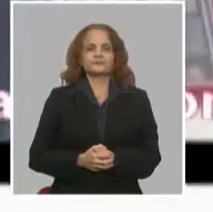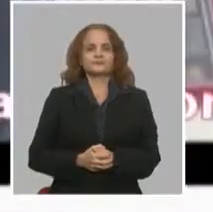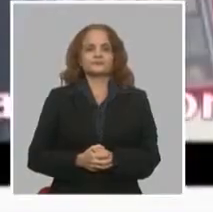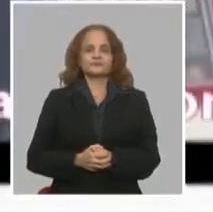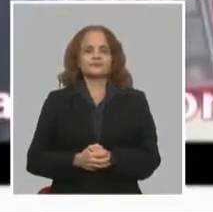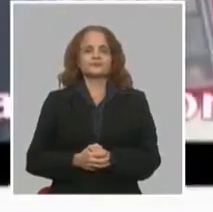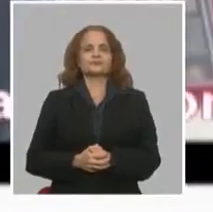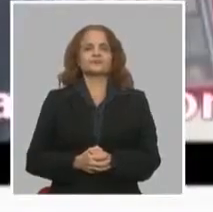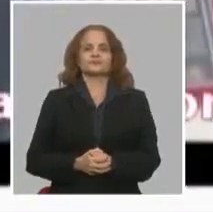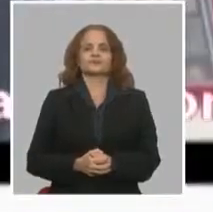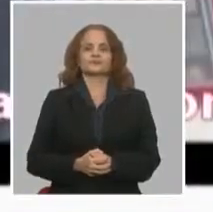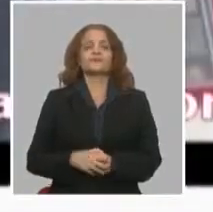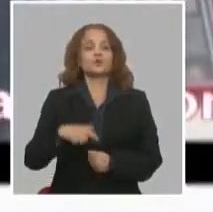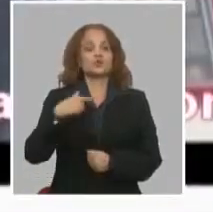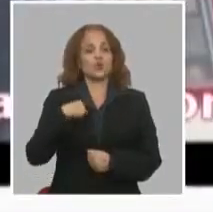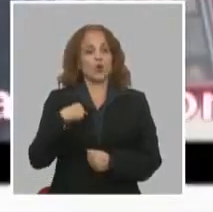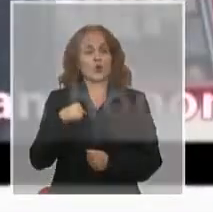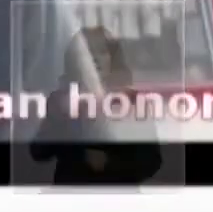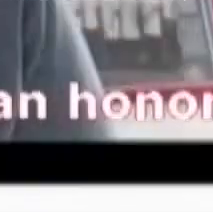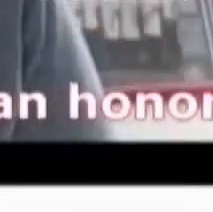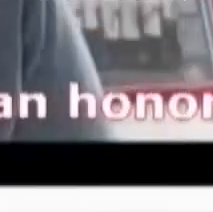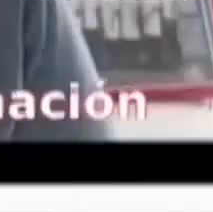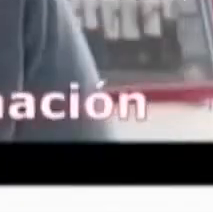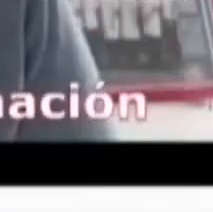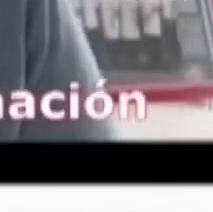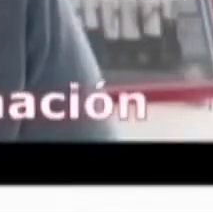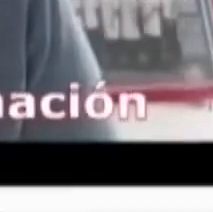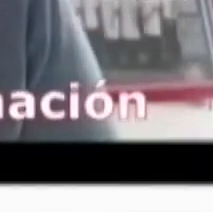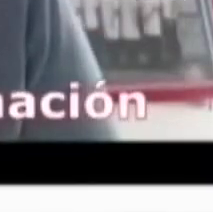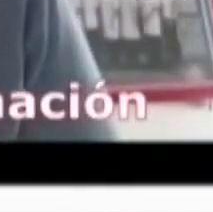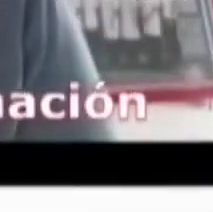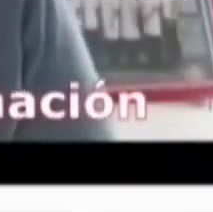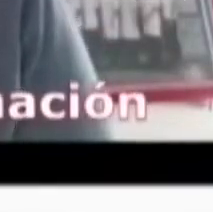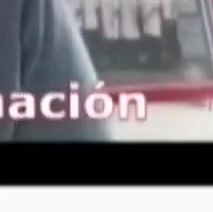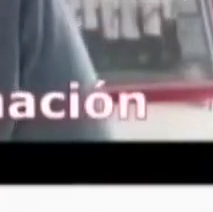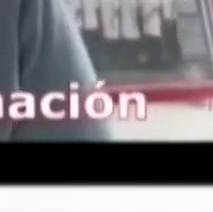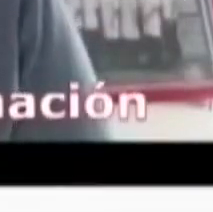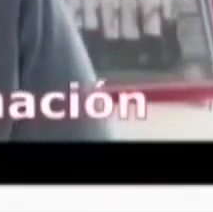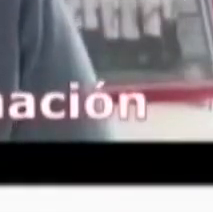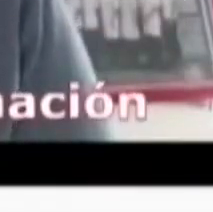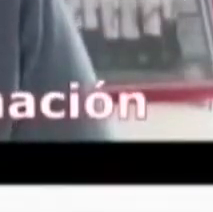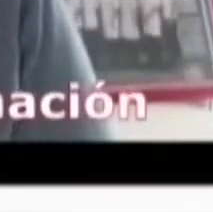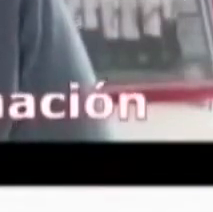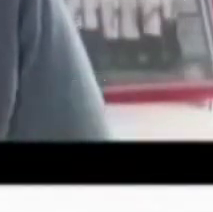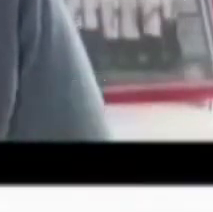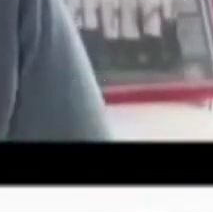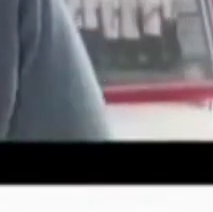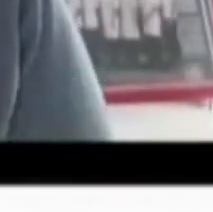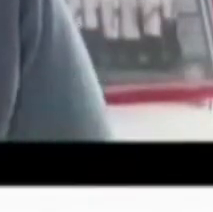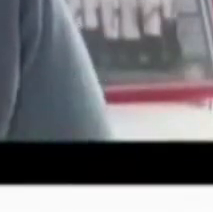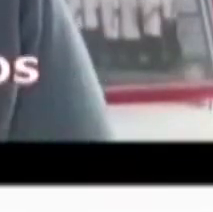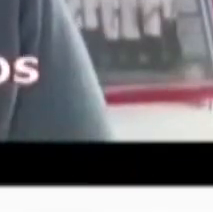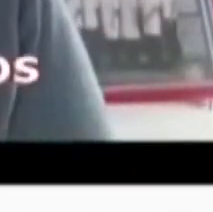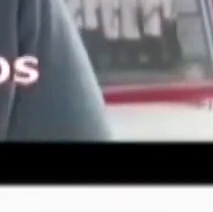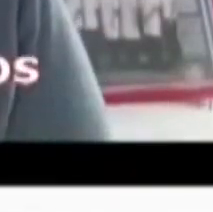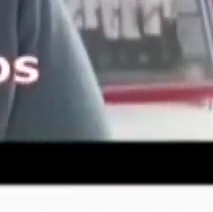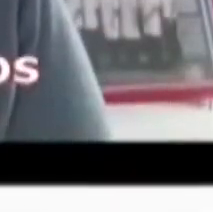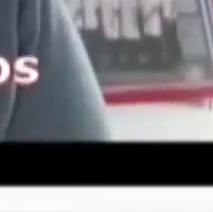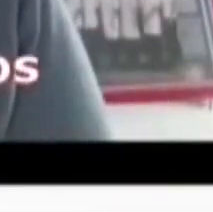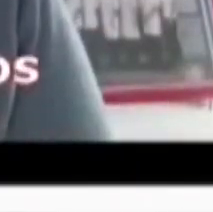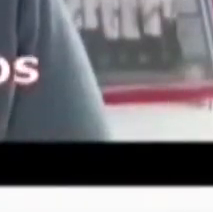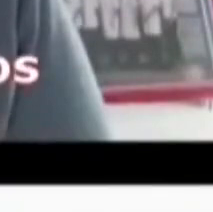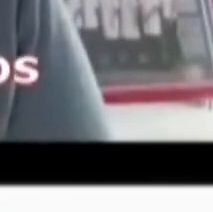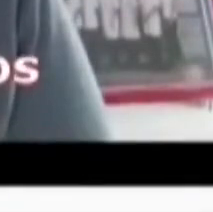Eu conheci Cuba e tenho uma grande honra, um grande orgulho dessa relação. Eu admiro